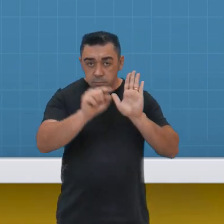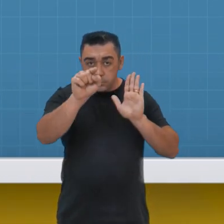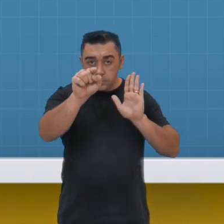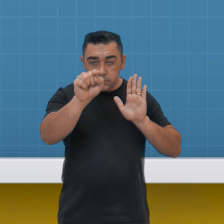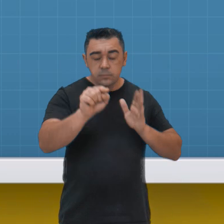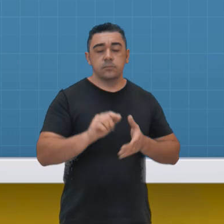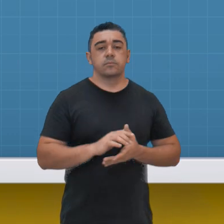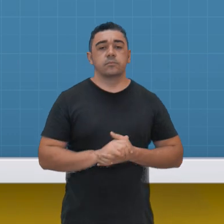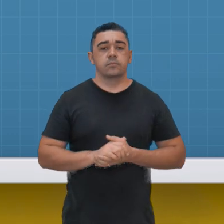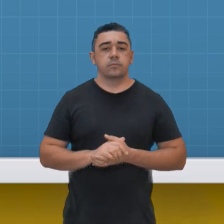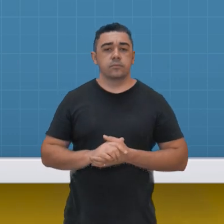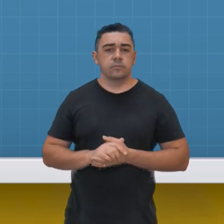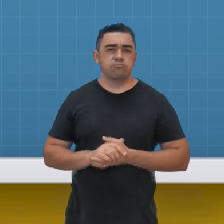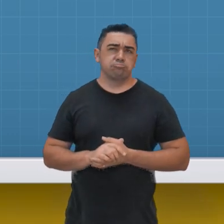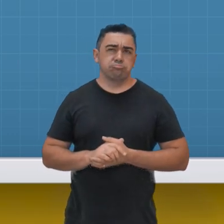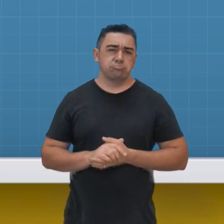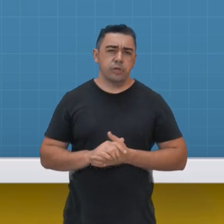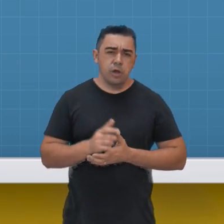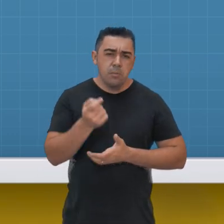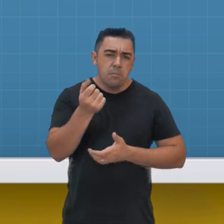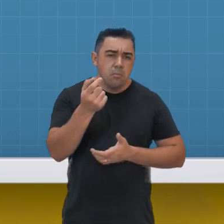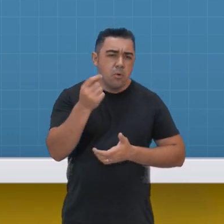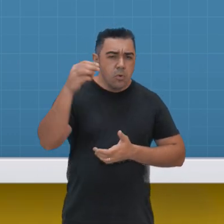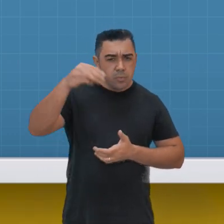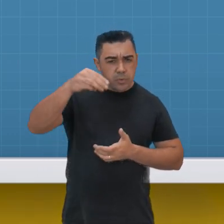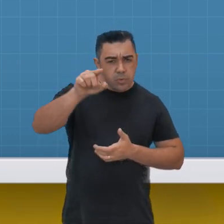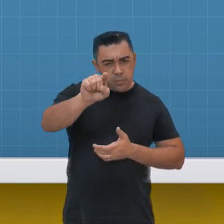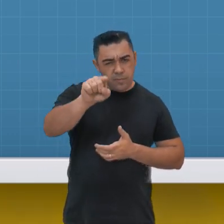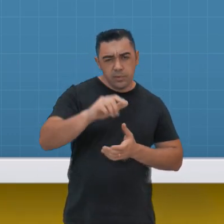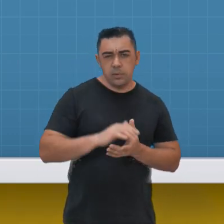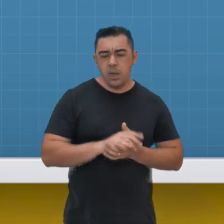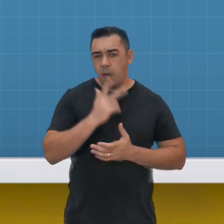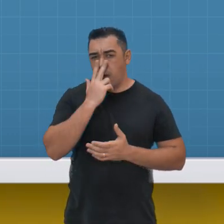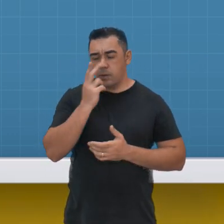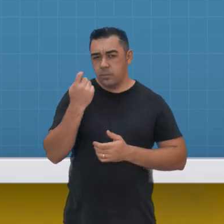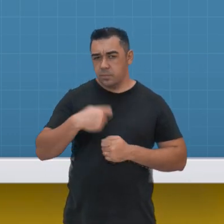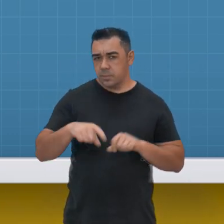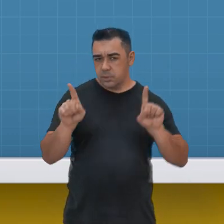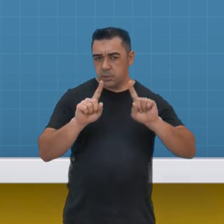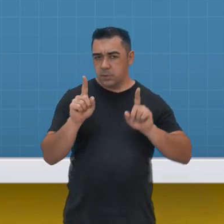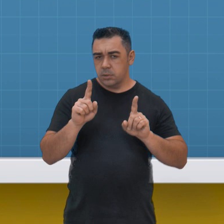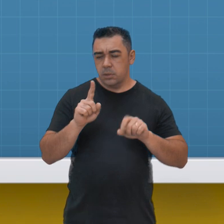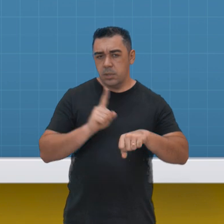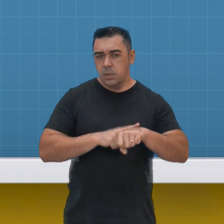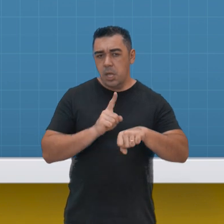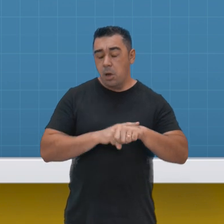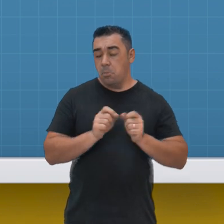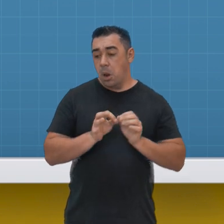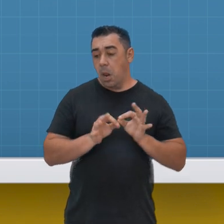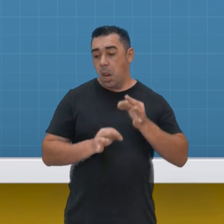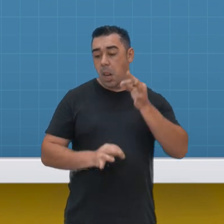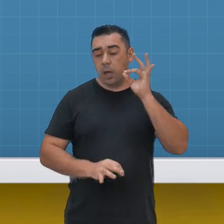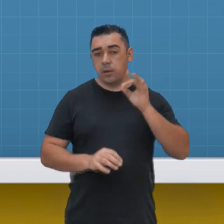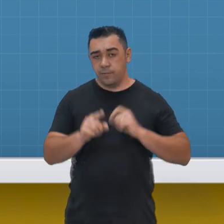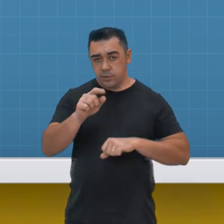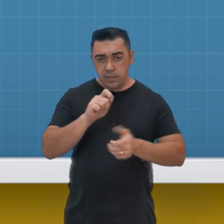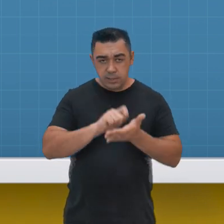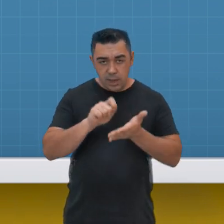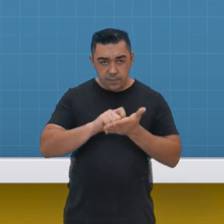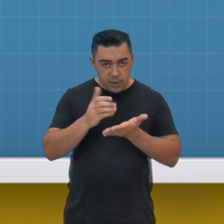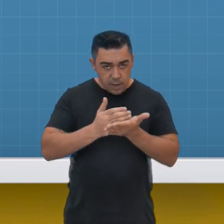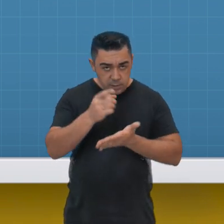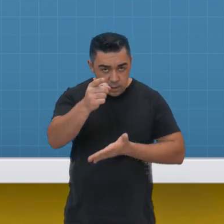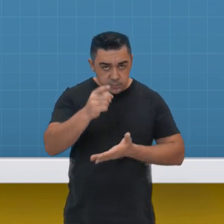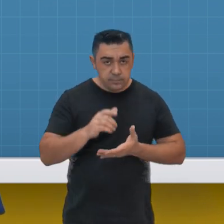mas você um minutinho, são poucos minutos para você. Eu acho que não vai ser necessário muito tempo, tá? Você escreve aí no seu caderno,